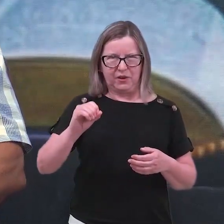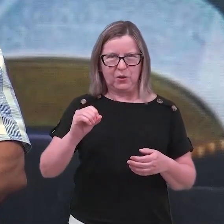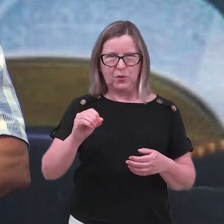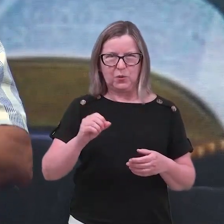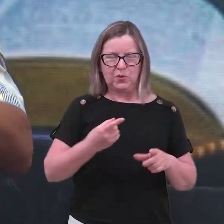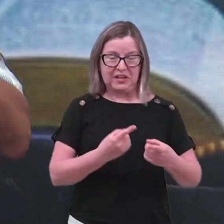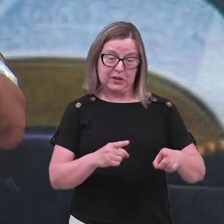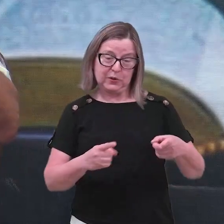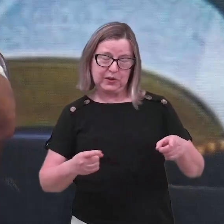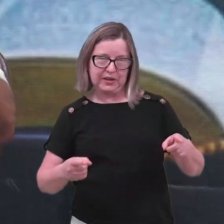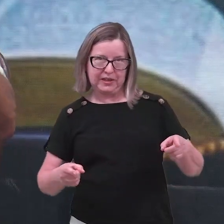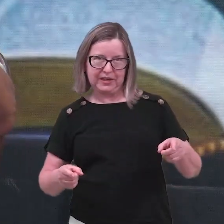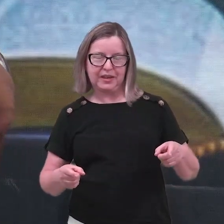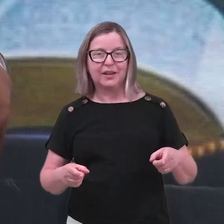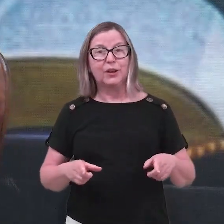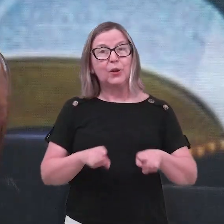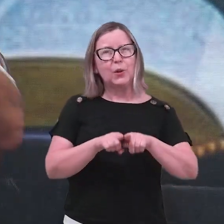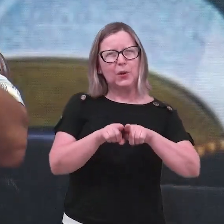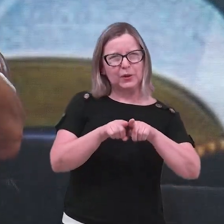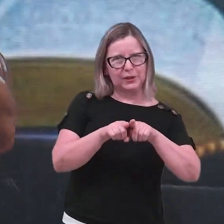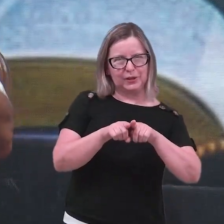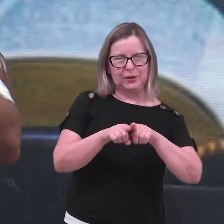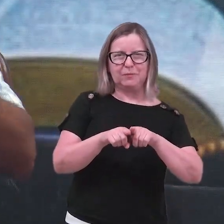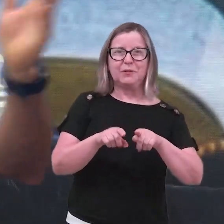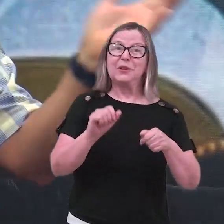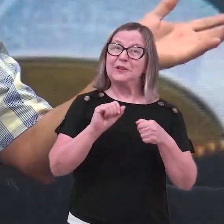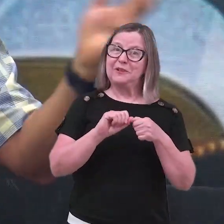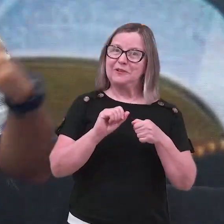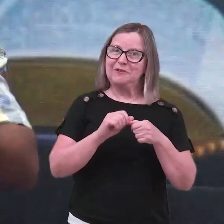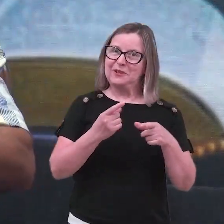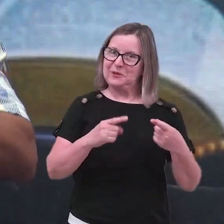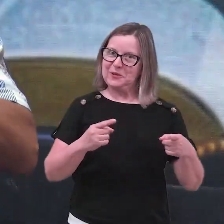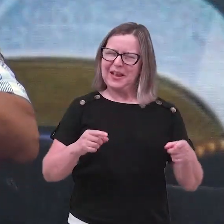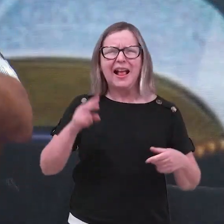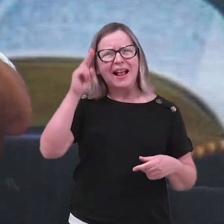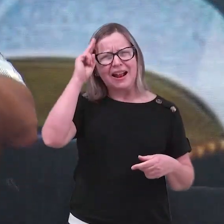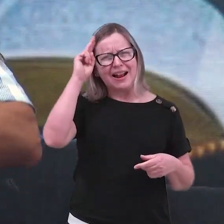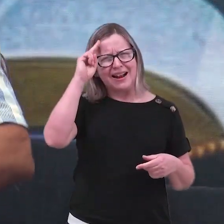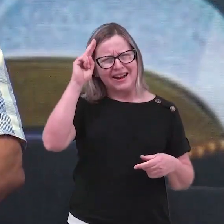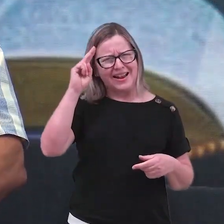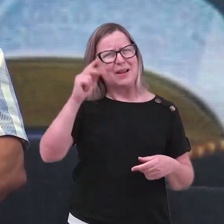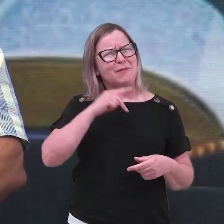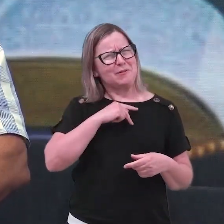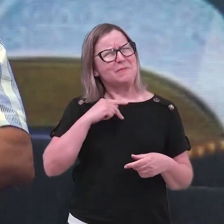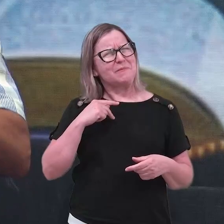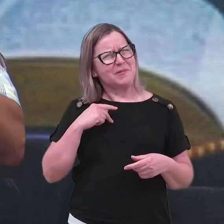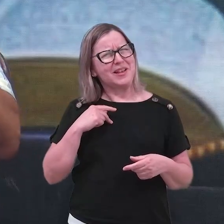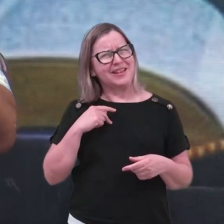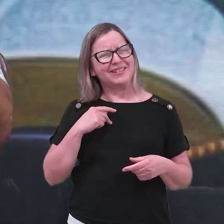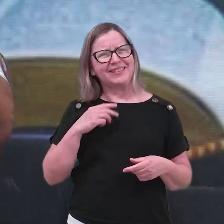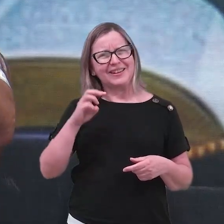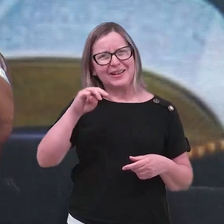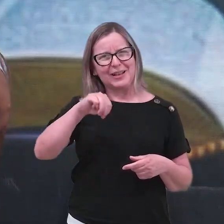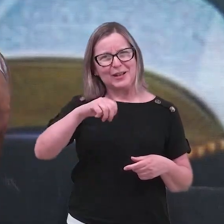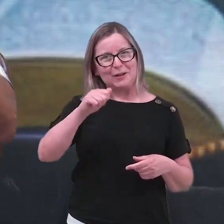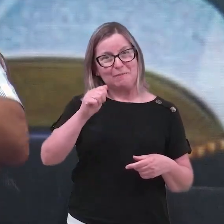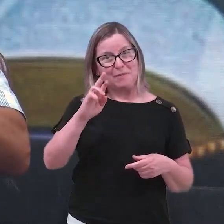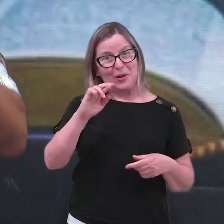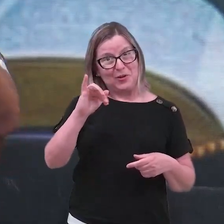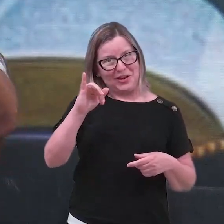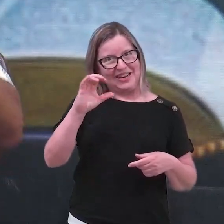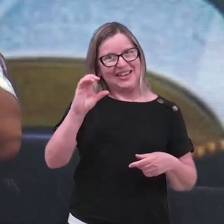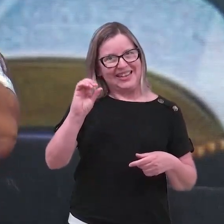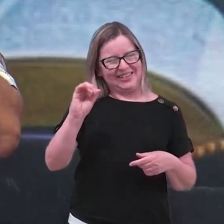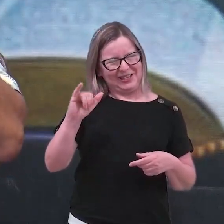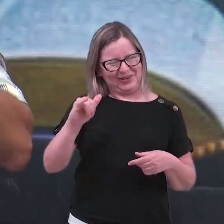estiver acompanhando, estiver fazendo churrasco, lembra do pastor Maurício, pastor Eric, nós estamos aí à noite, aí os dias da semana, chama a